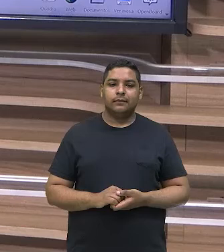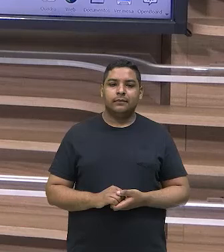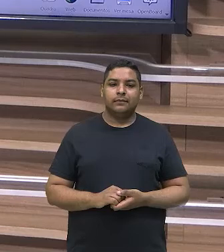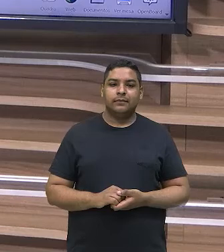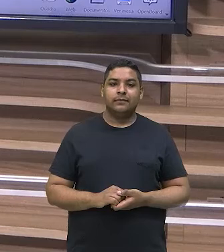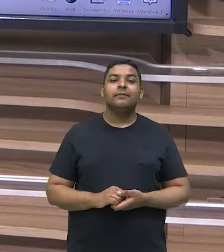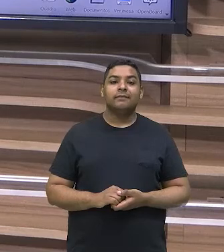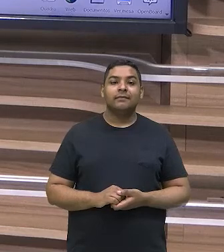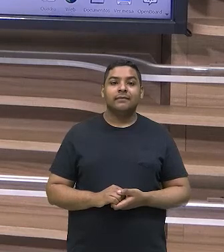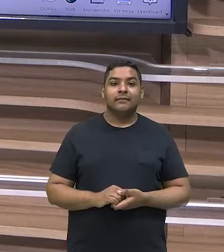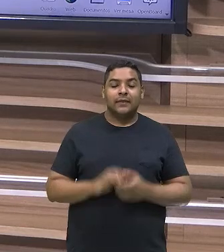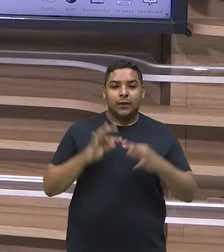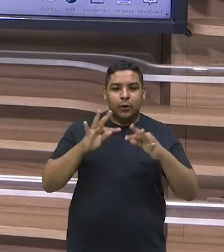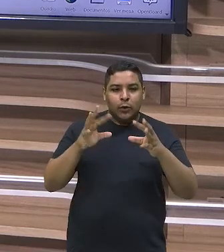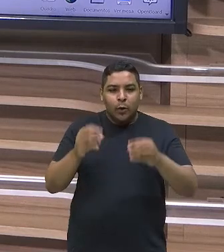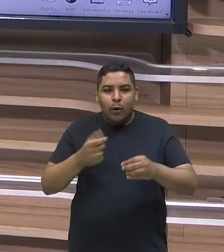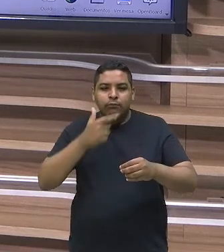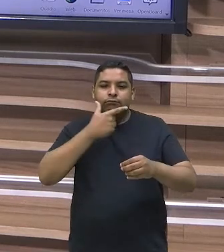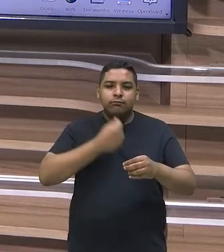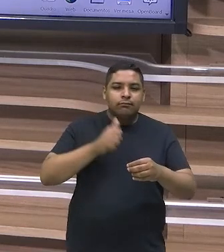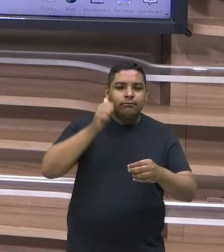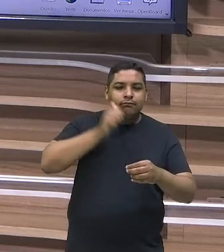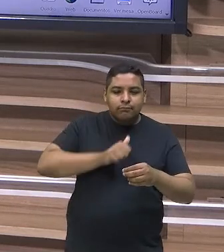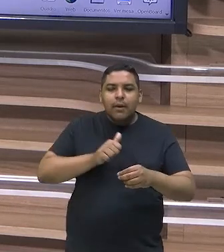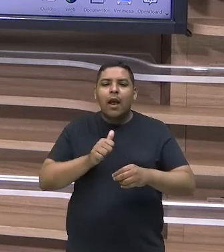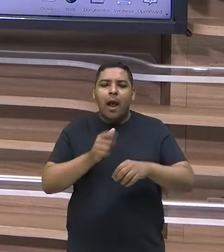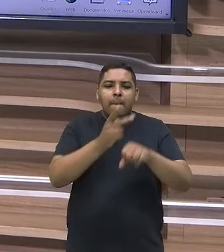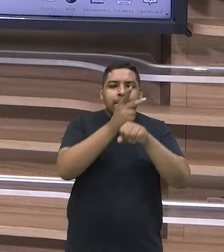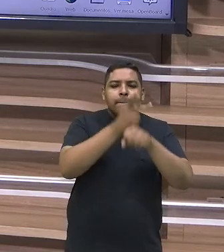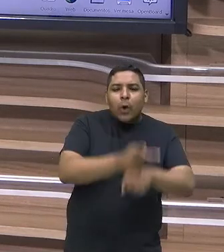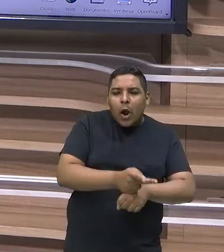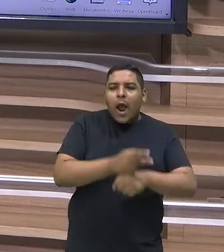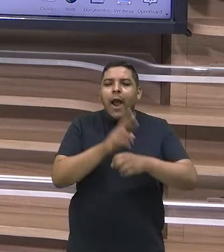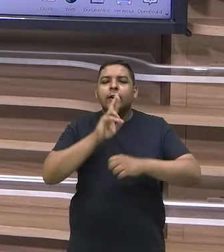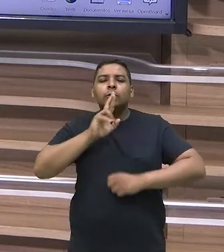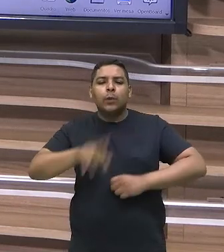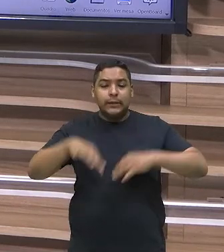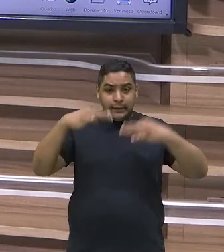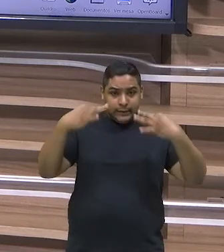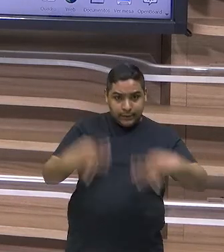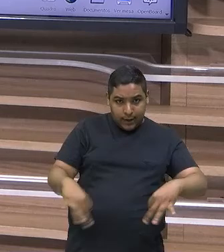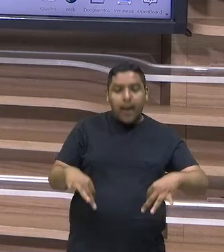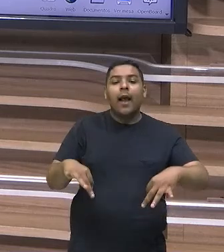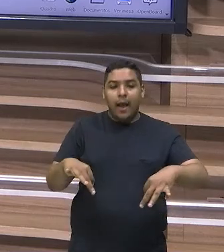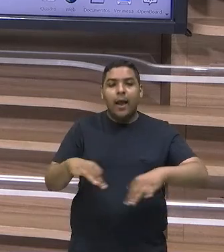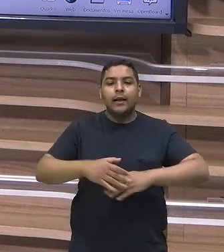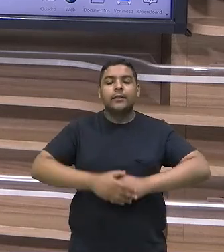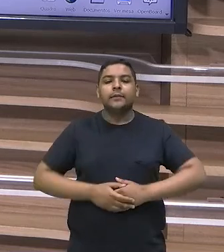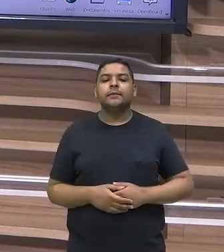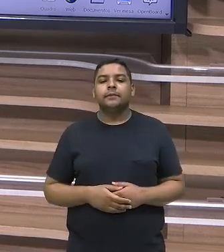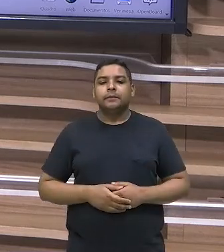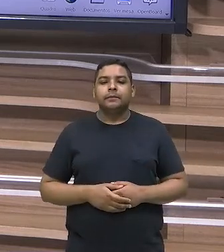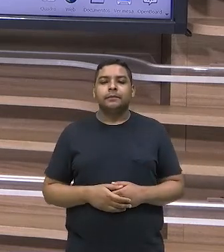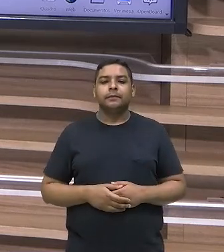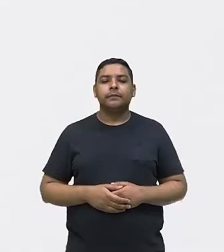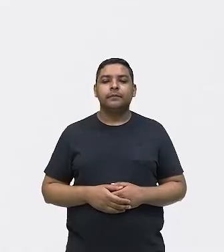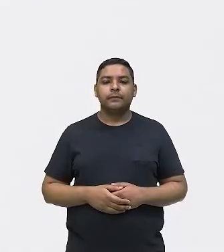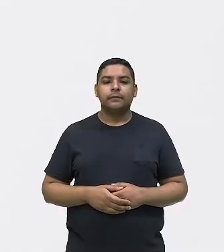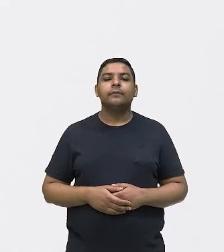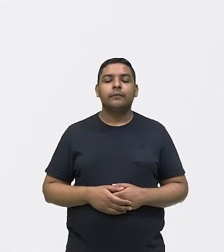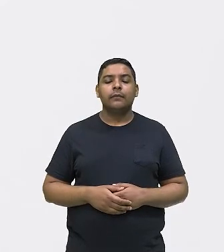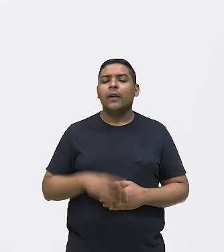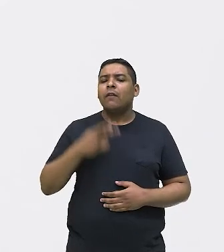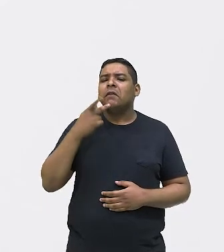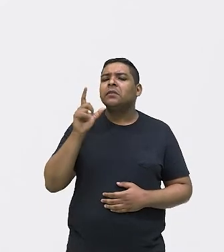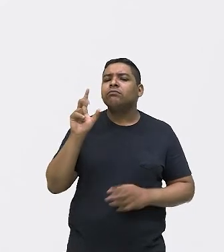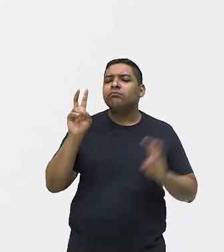Todos e todas procurando aí a resposta correta para a nossa questão número 18, que fala sobre o